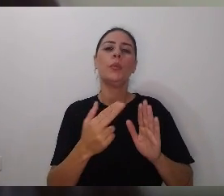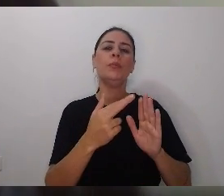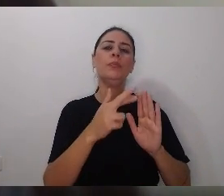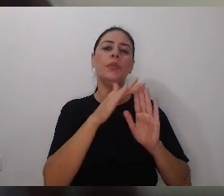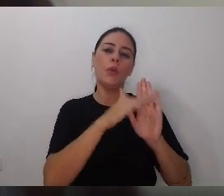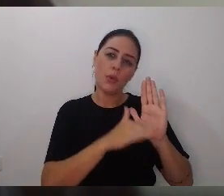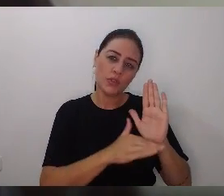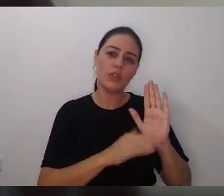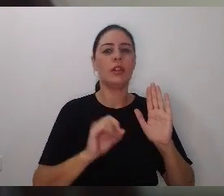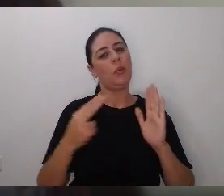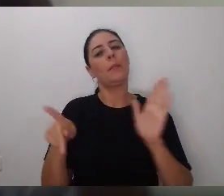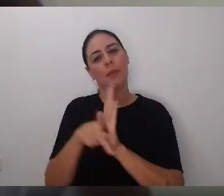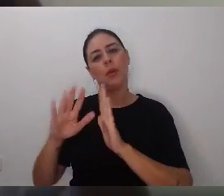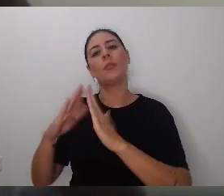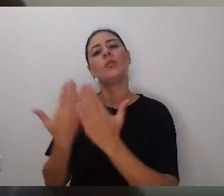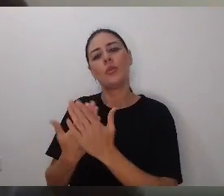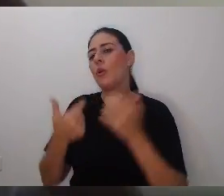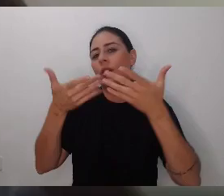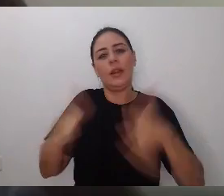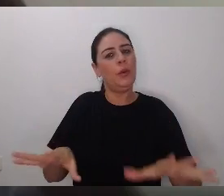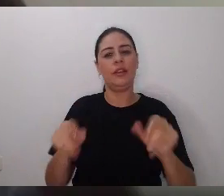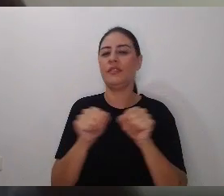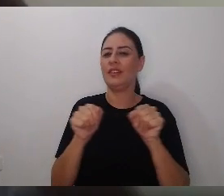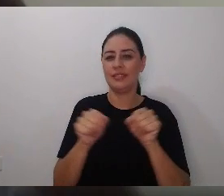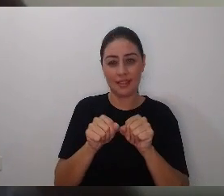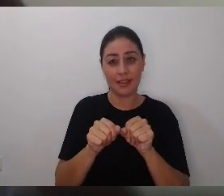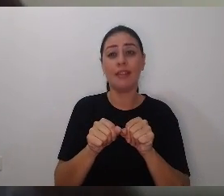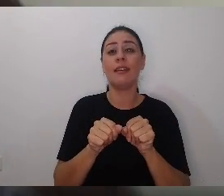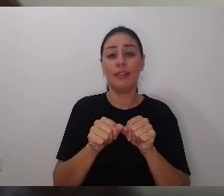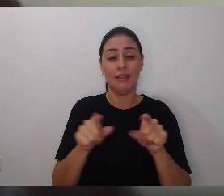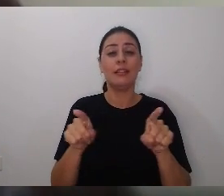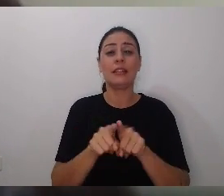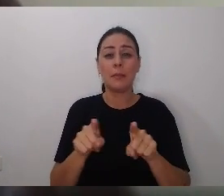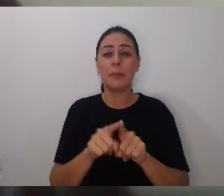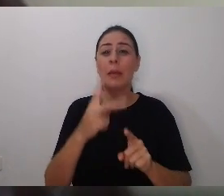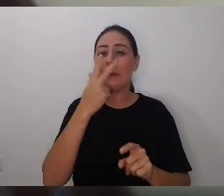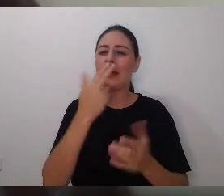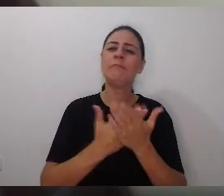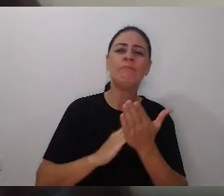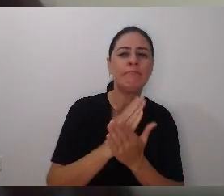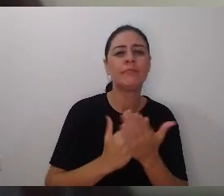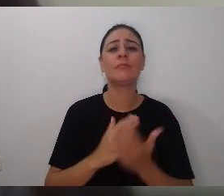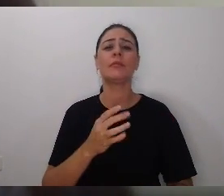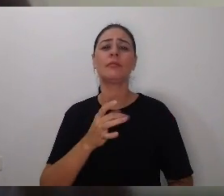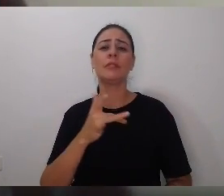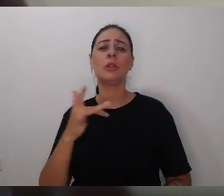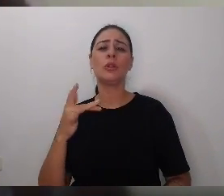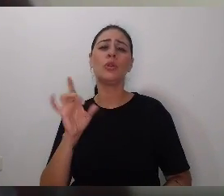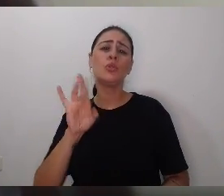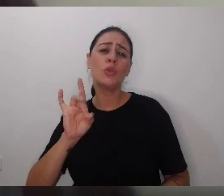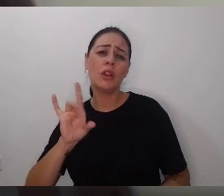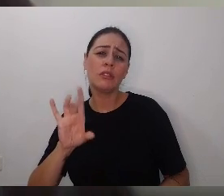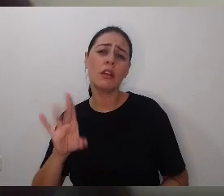atividades simples da rotina ou as atividades escolares mesmo, não aceitar fazer, sentimento de tédio,